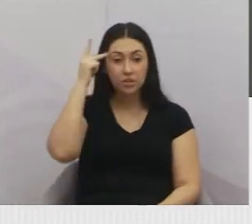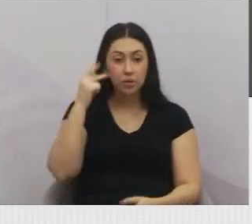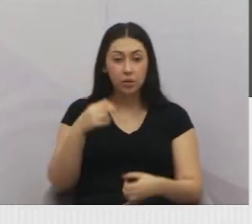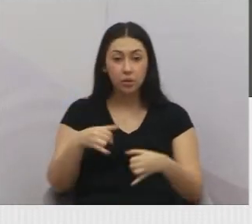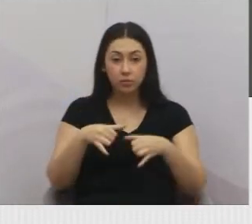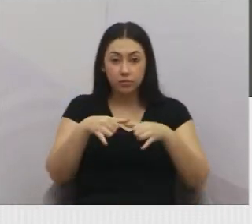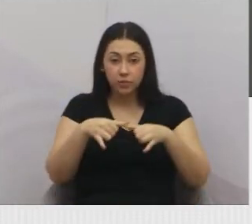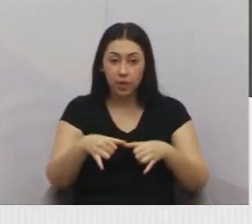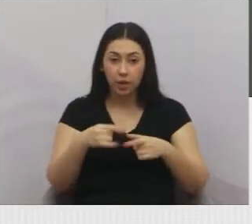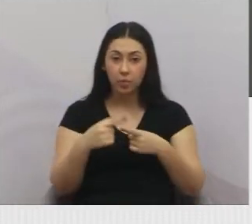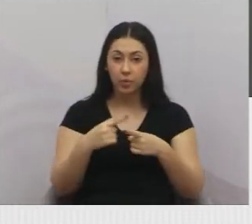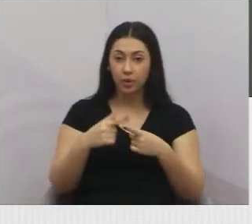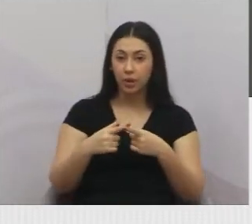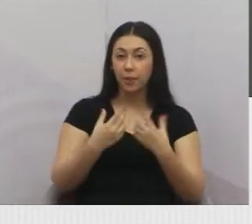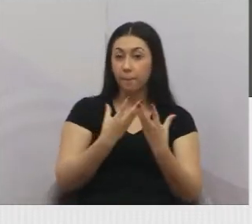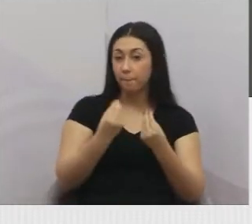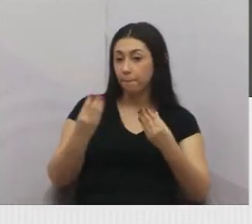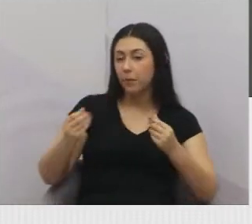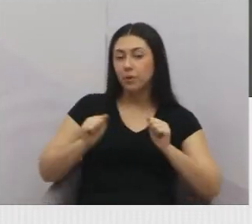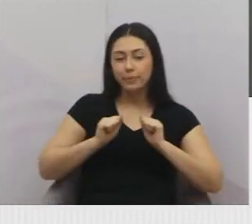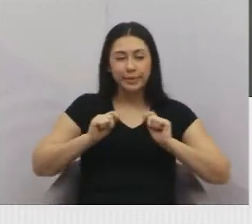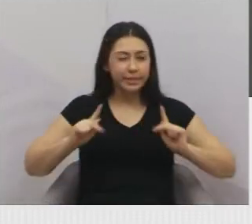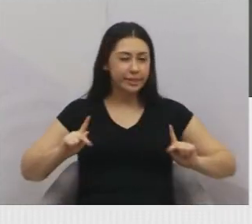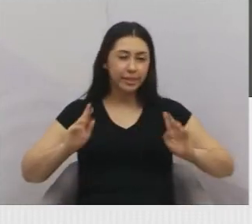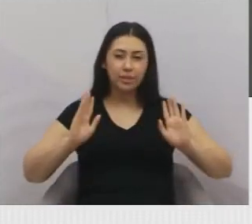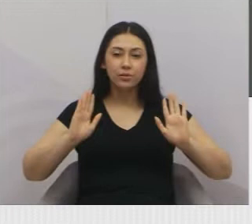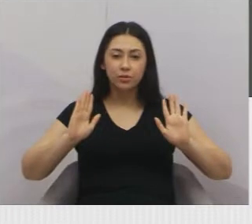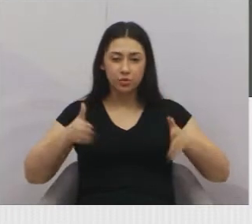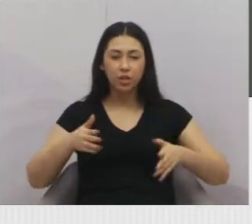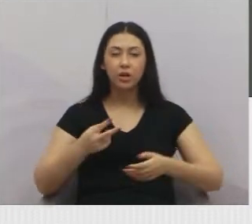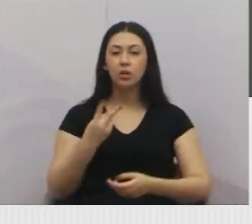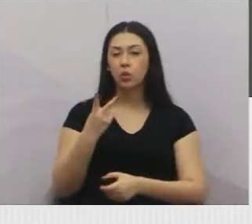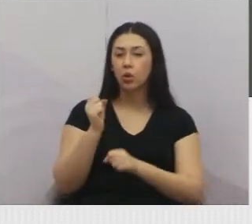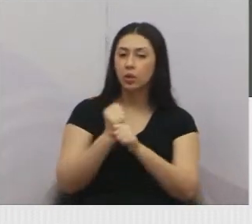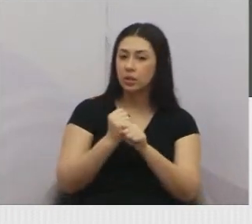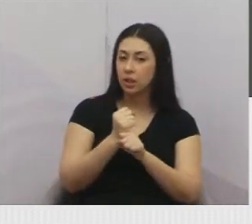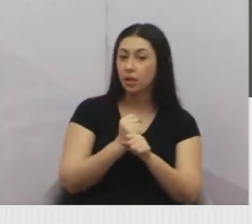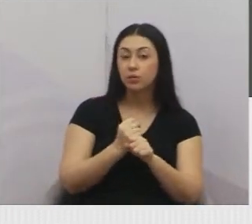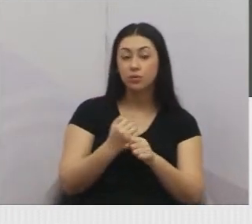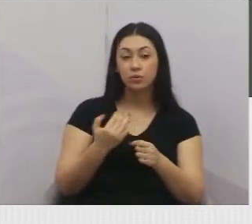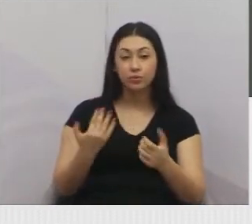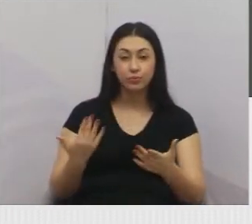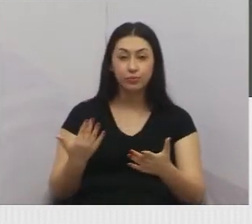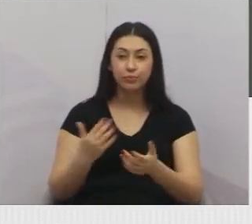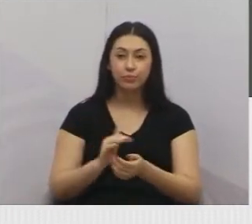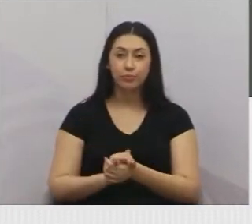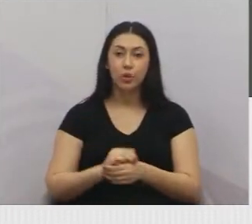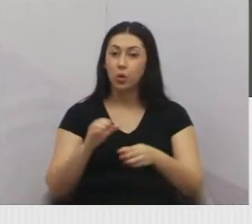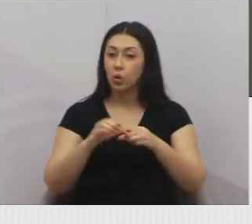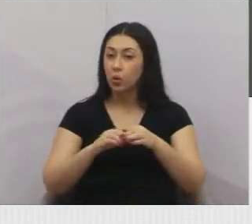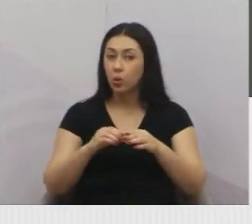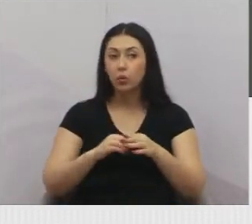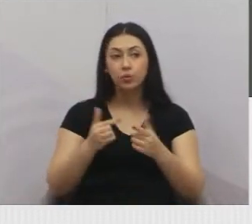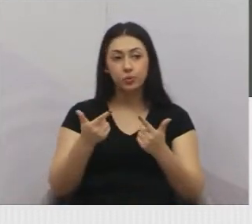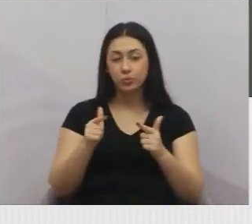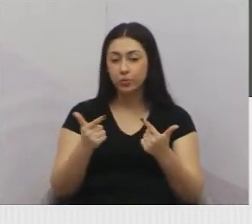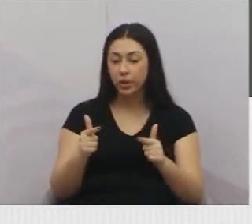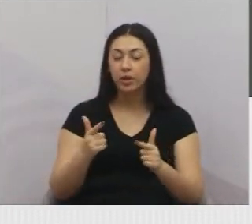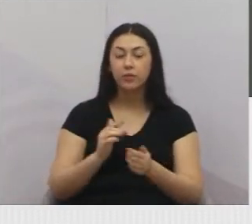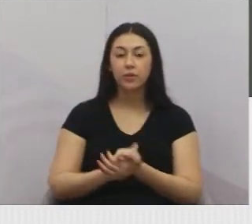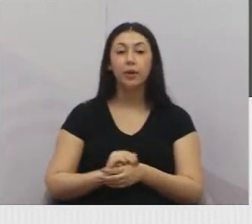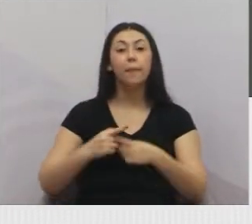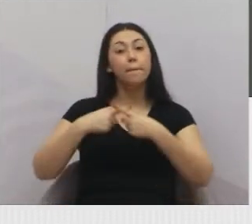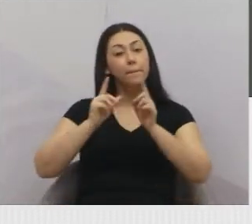muitos, né, estão se aposentando e nesses 2 últimos anos não tivemos uma contratação maciça,